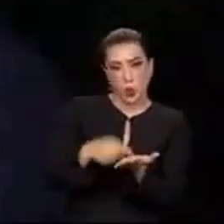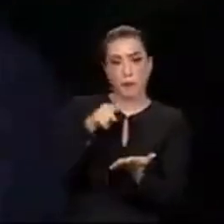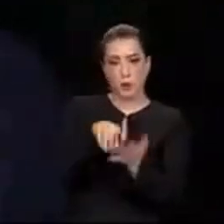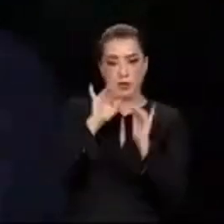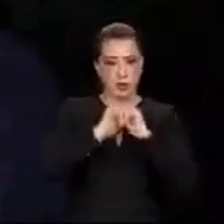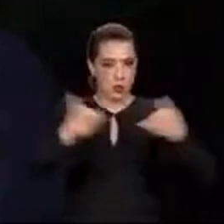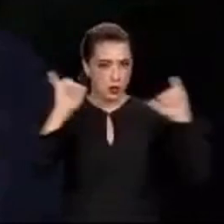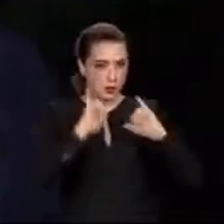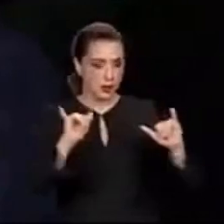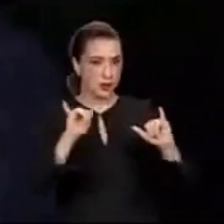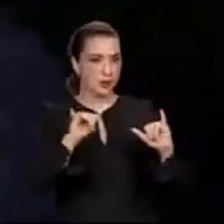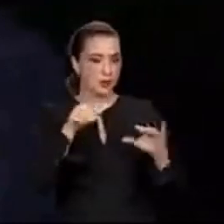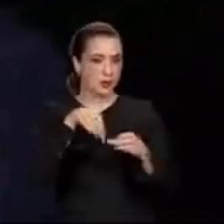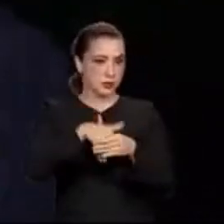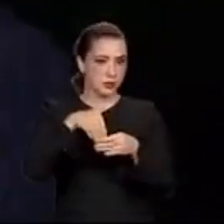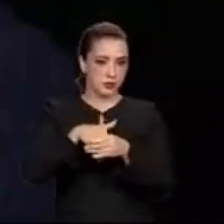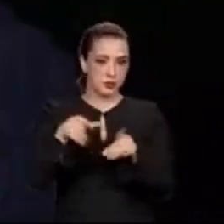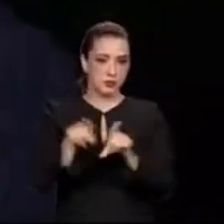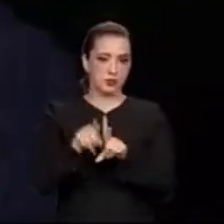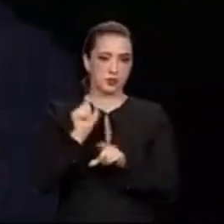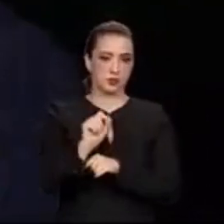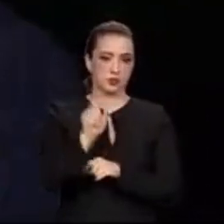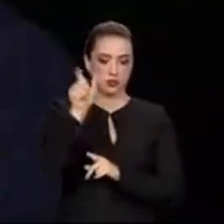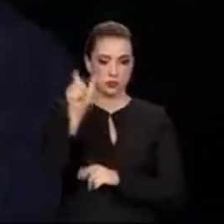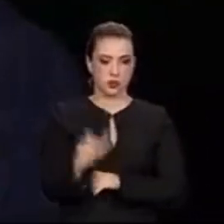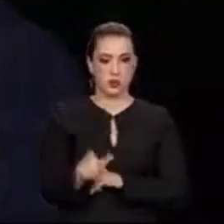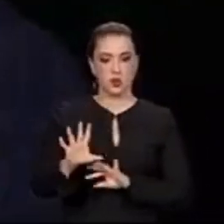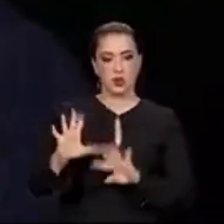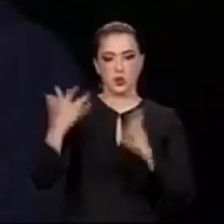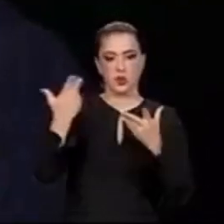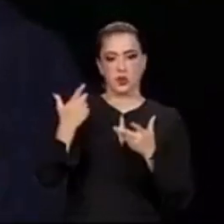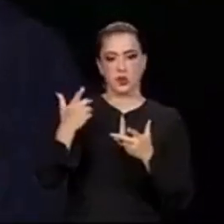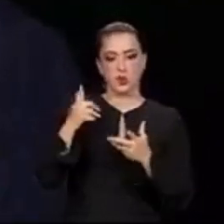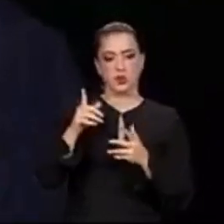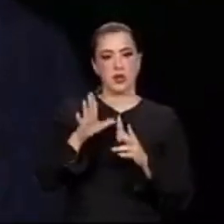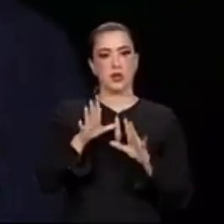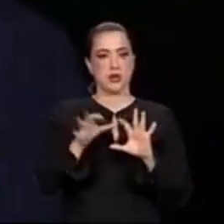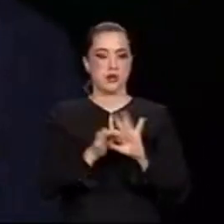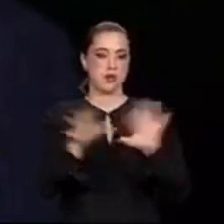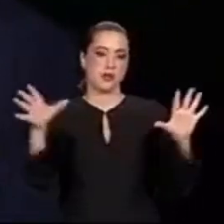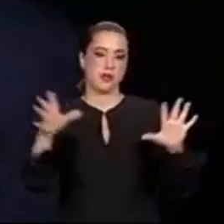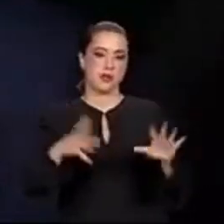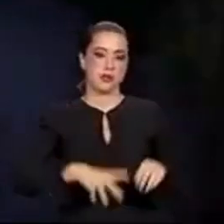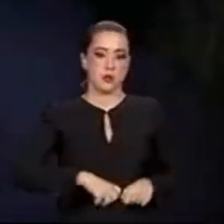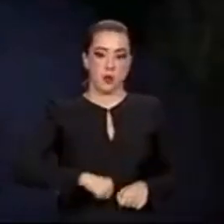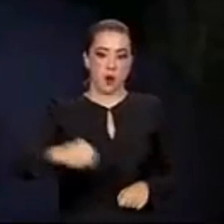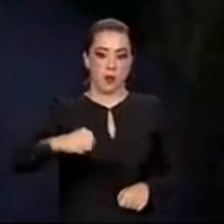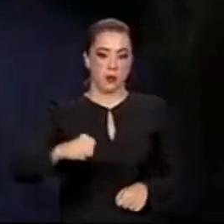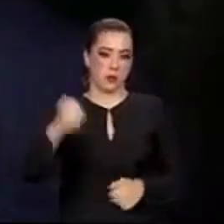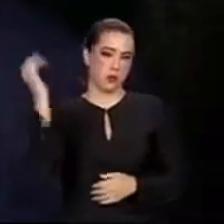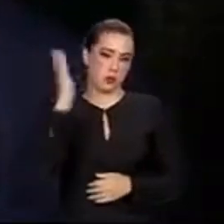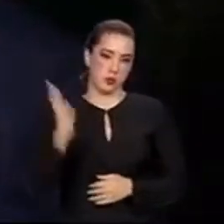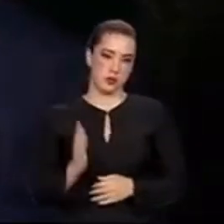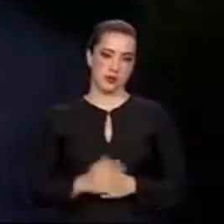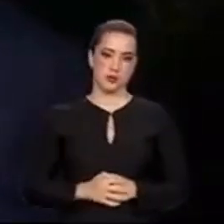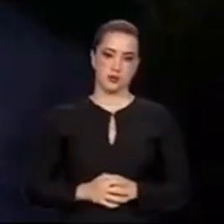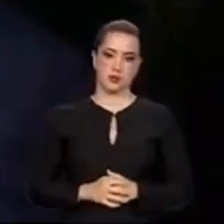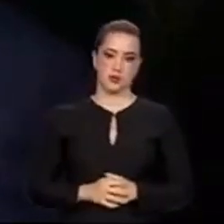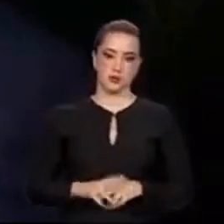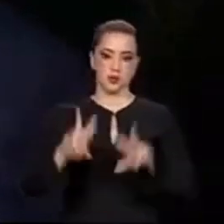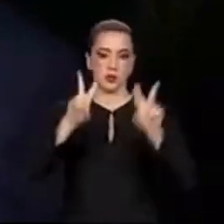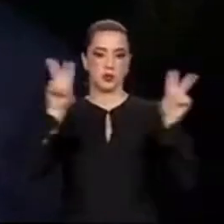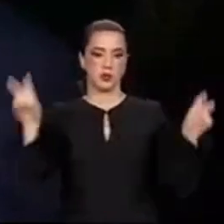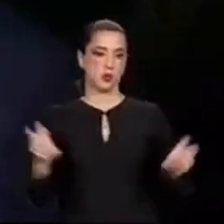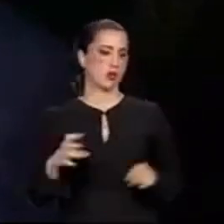de campanha eleitoralização do aborto no Brasil é a primeira questão do aborto